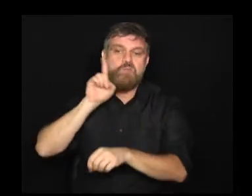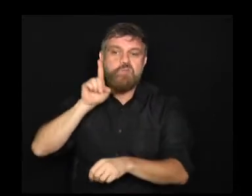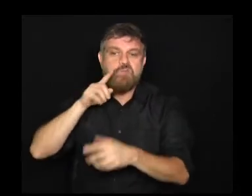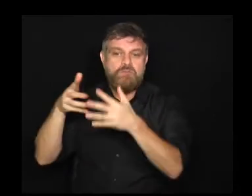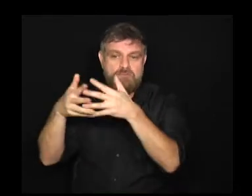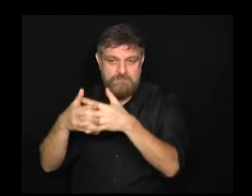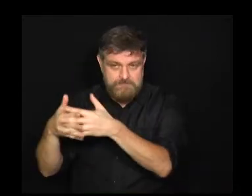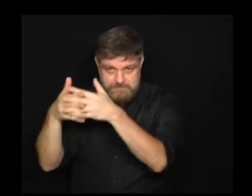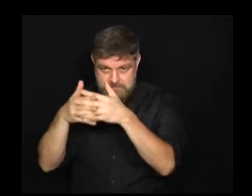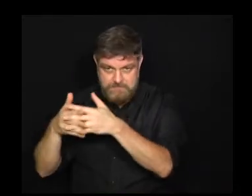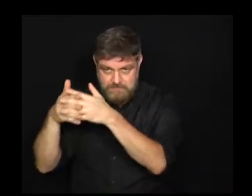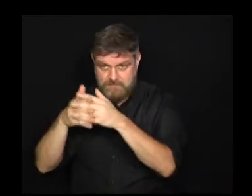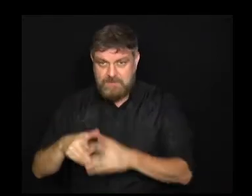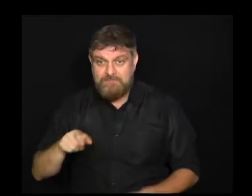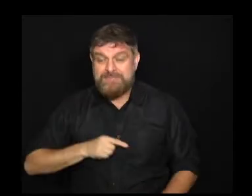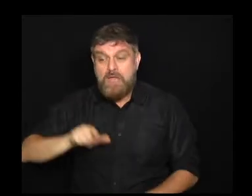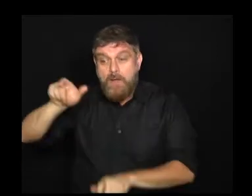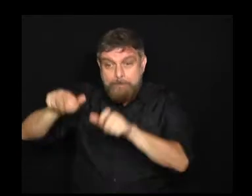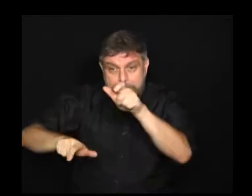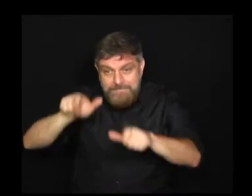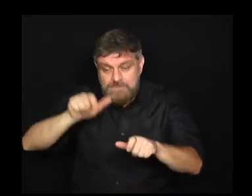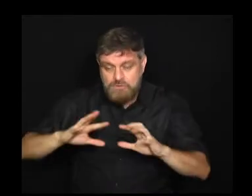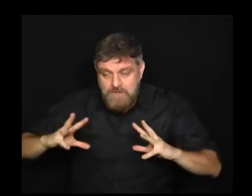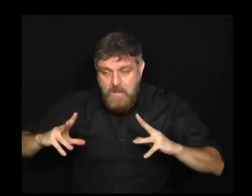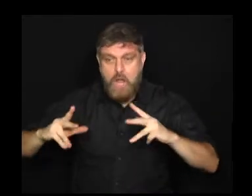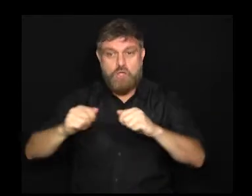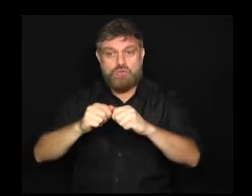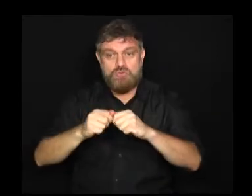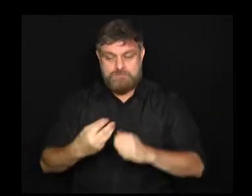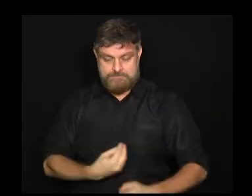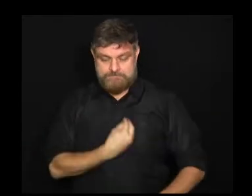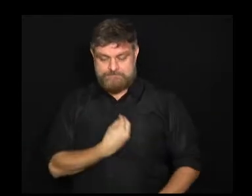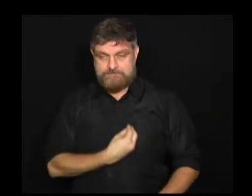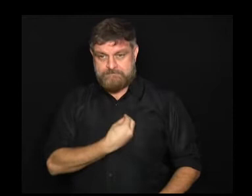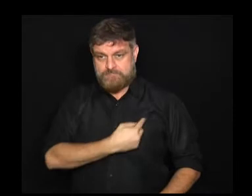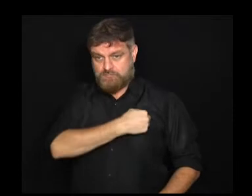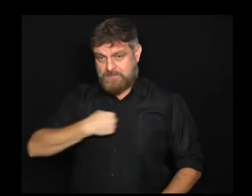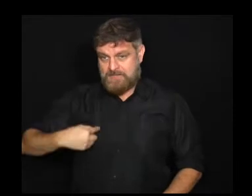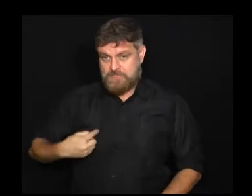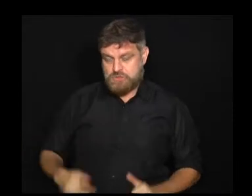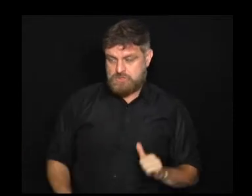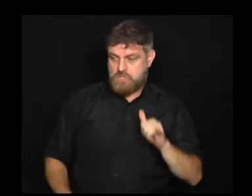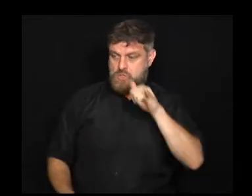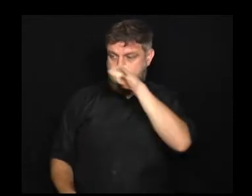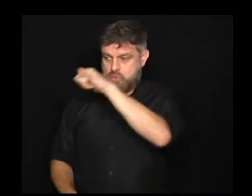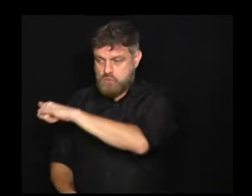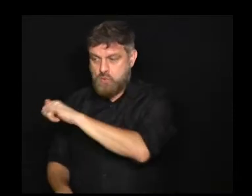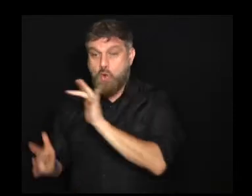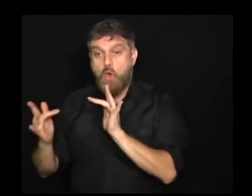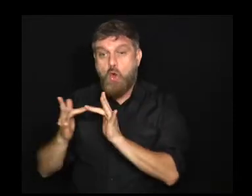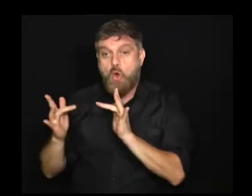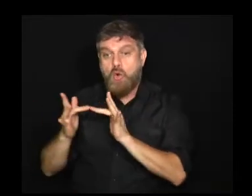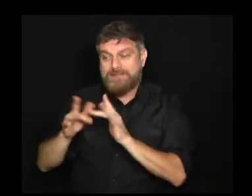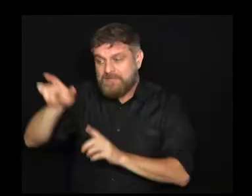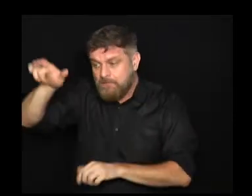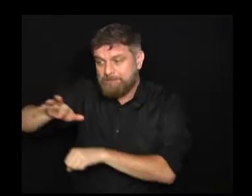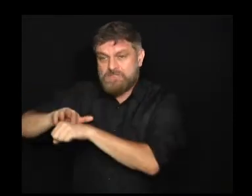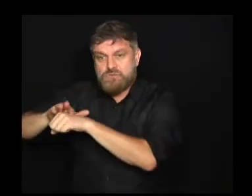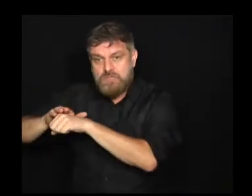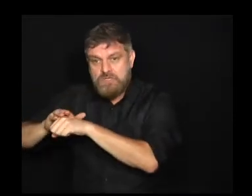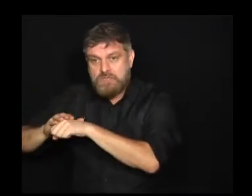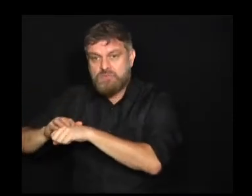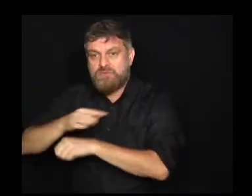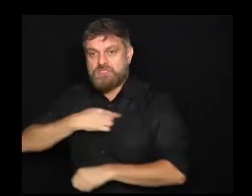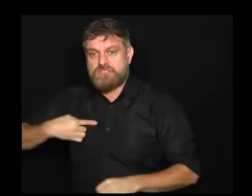vários casos nos Estados Unidos, mas todos ou que tiveram na China ou tiveram contato com alguém que veio doente da China. Então, não